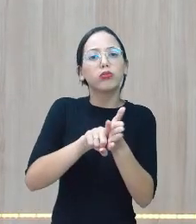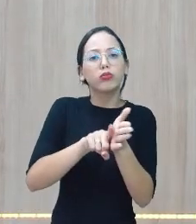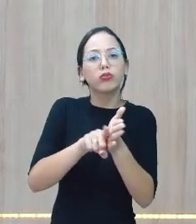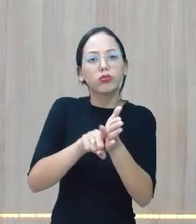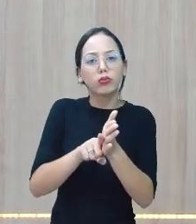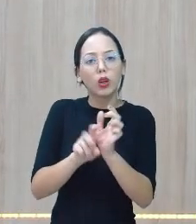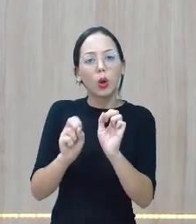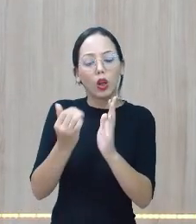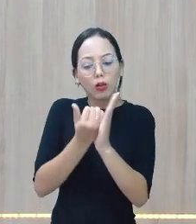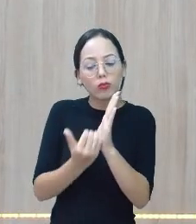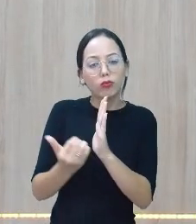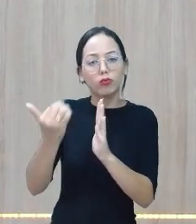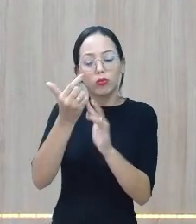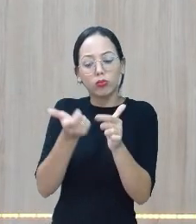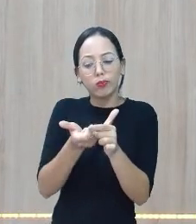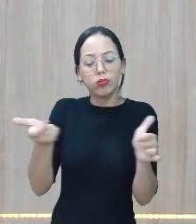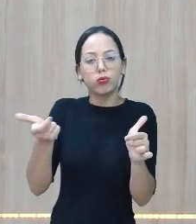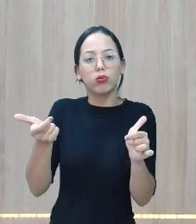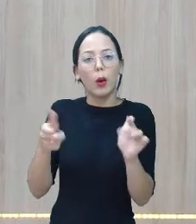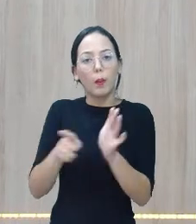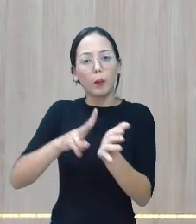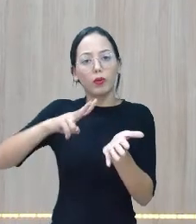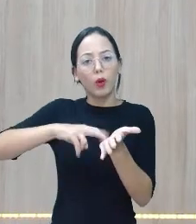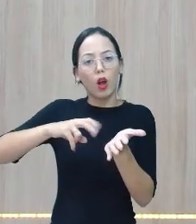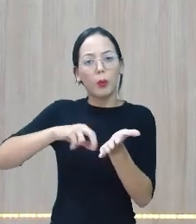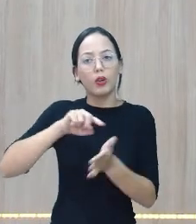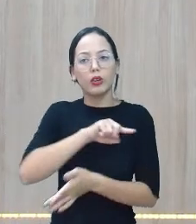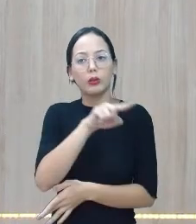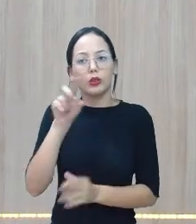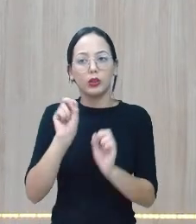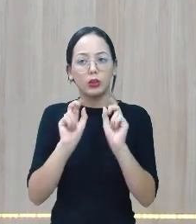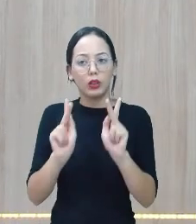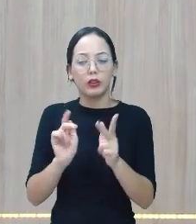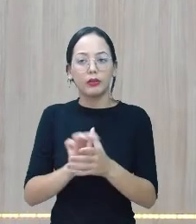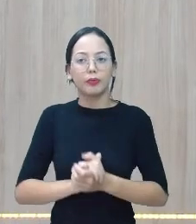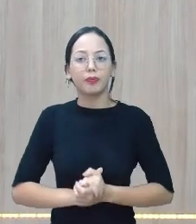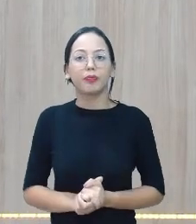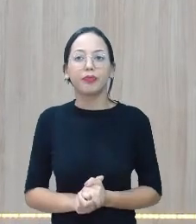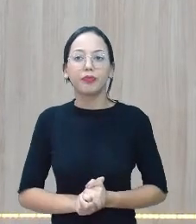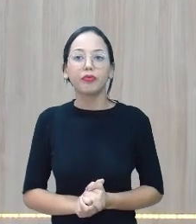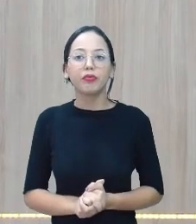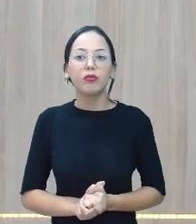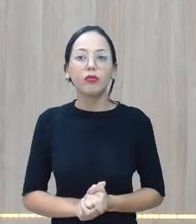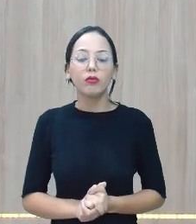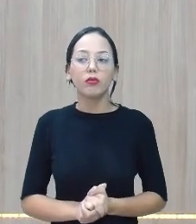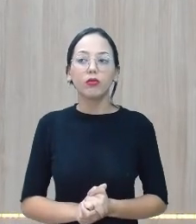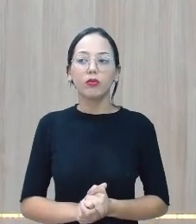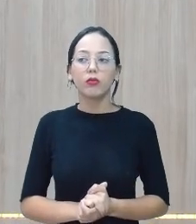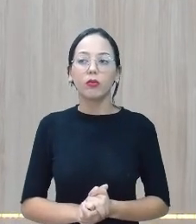e aumentar, diversificar o vocabulário de vocês. E aí nós temos